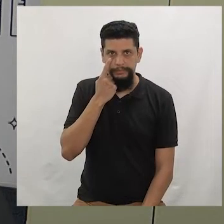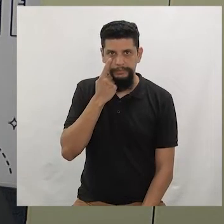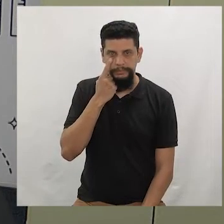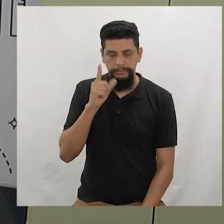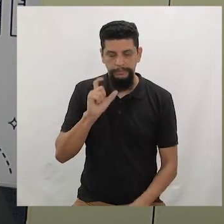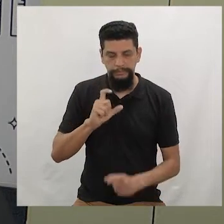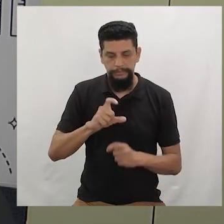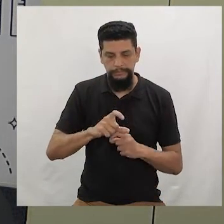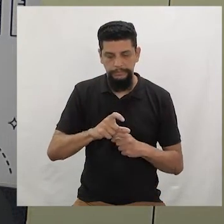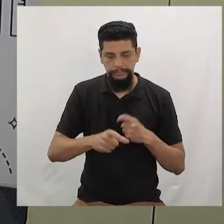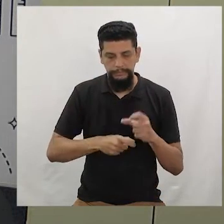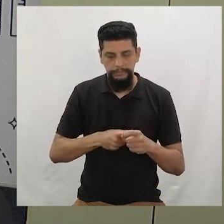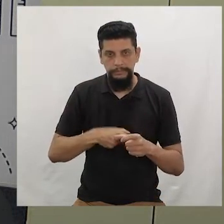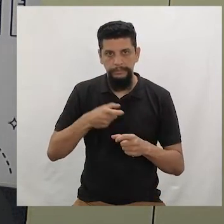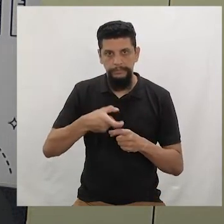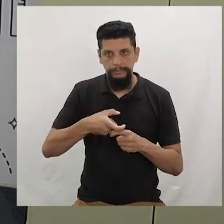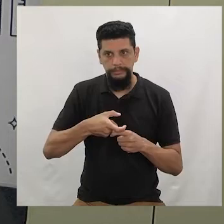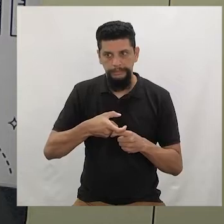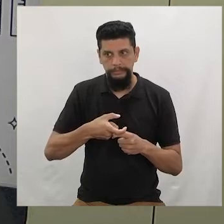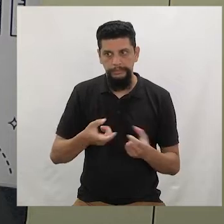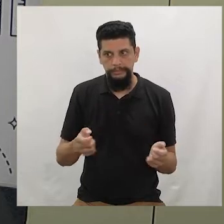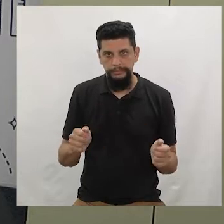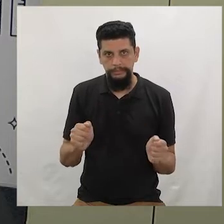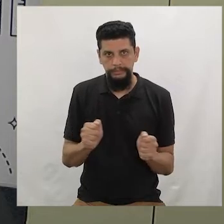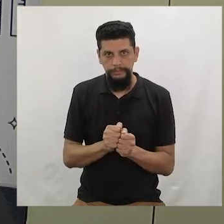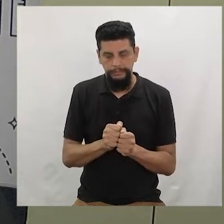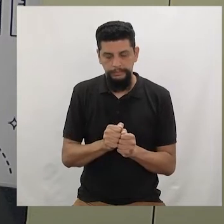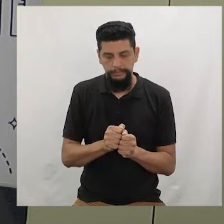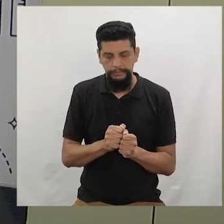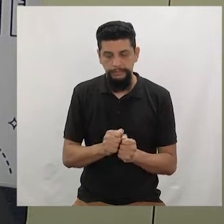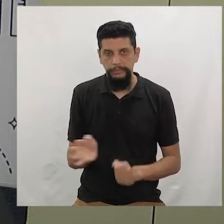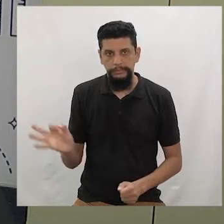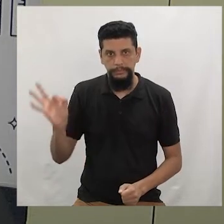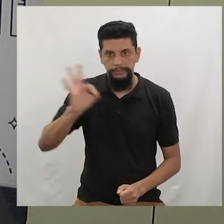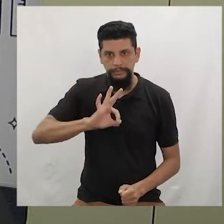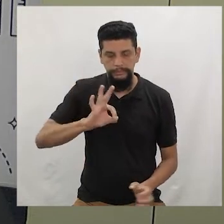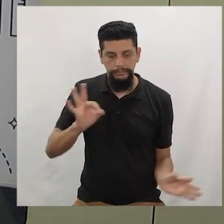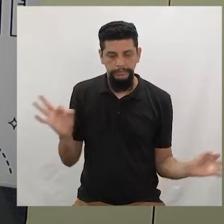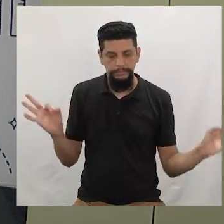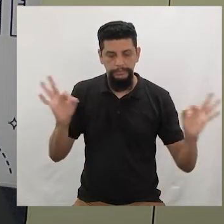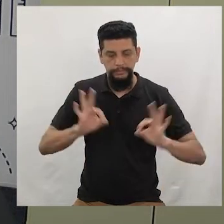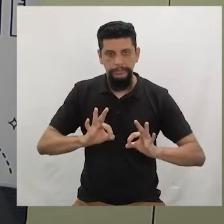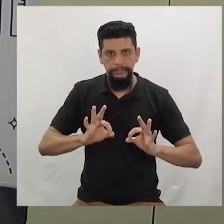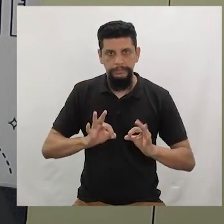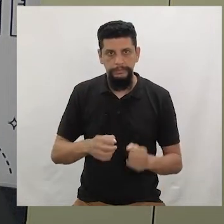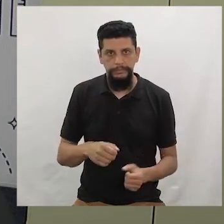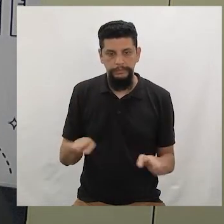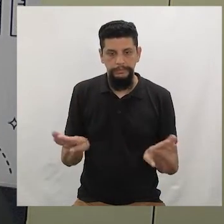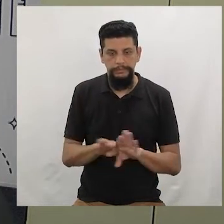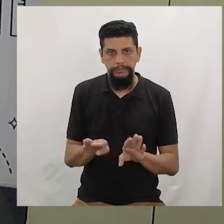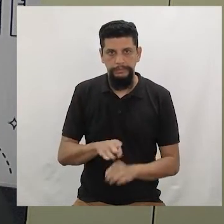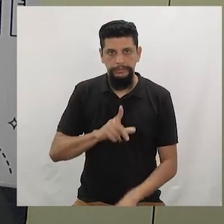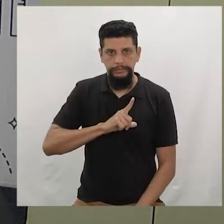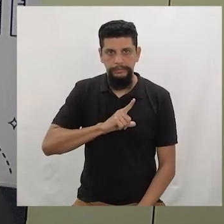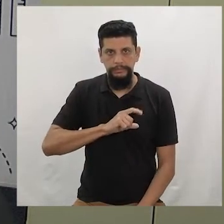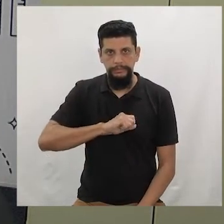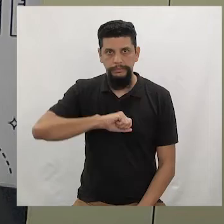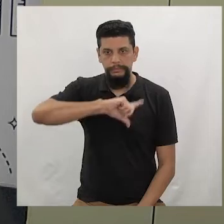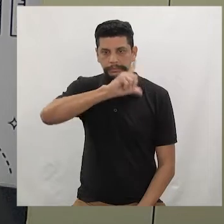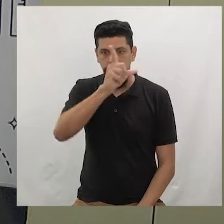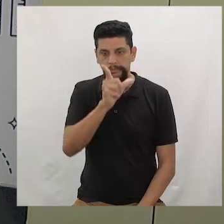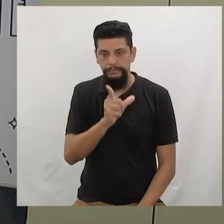sol? Eu vou colocar um solzinho aqui. Sol junto com sol. Ótimo. Agora ficou a lua e a